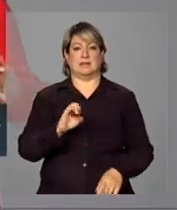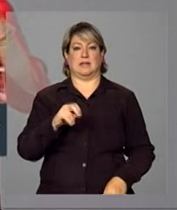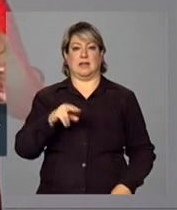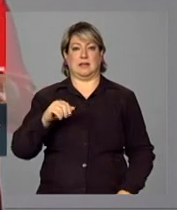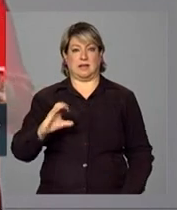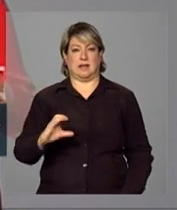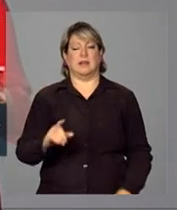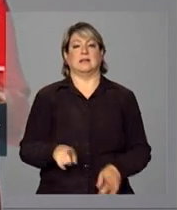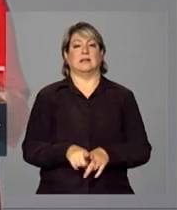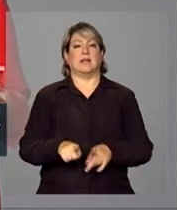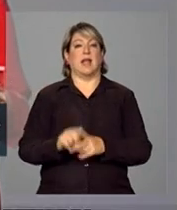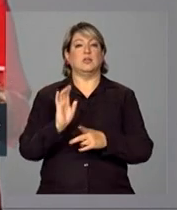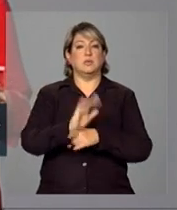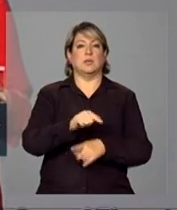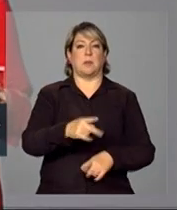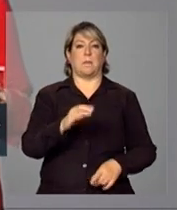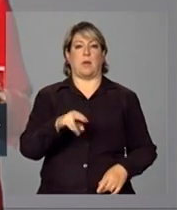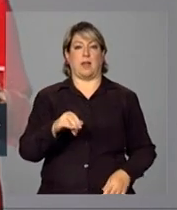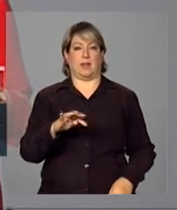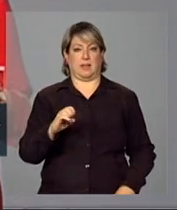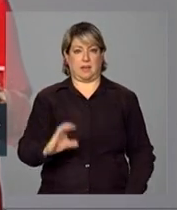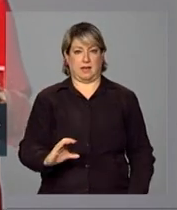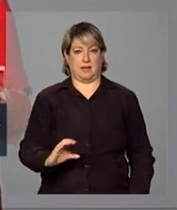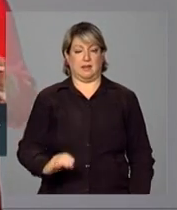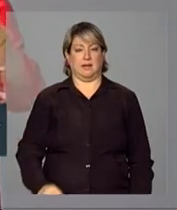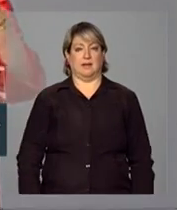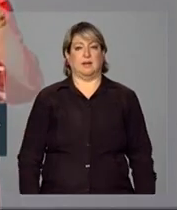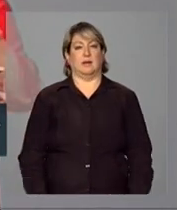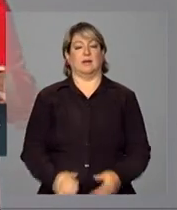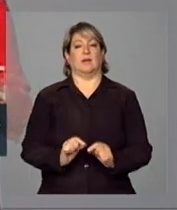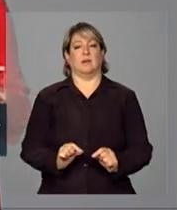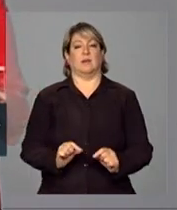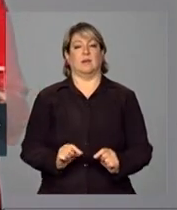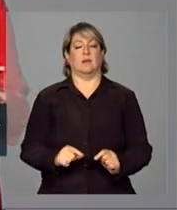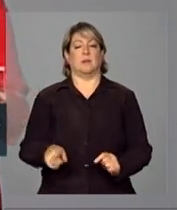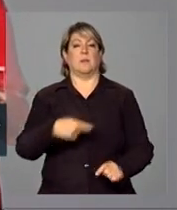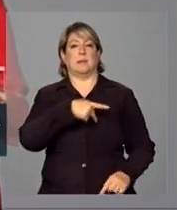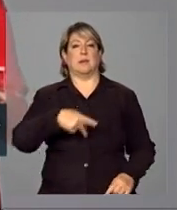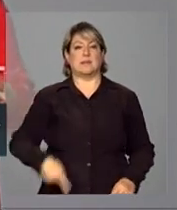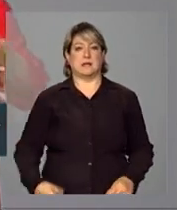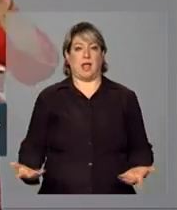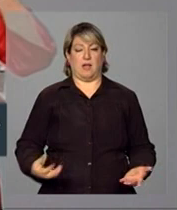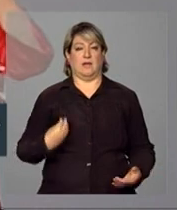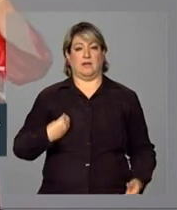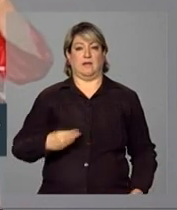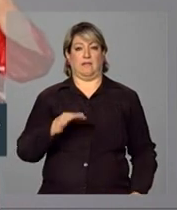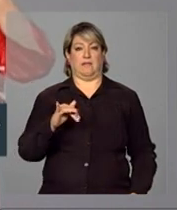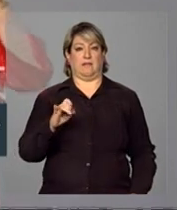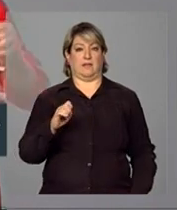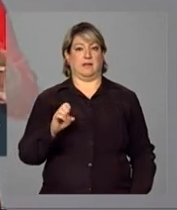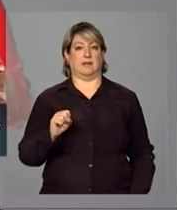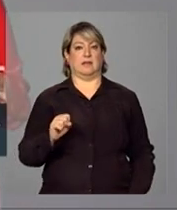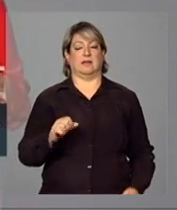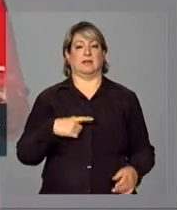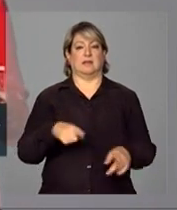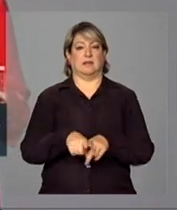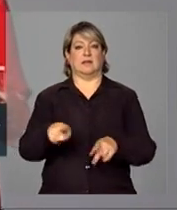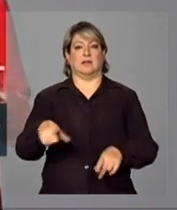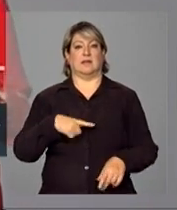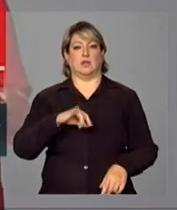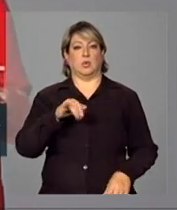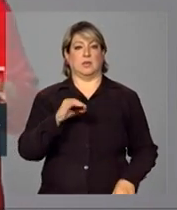Pronatec, cumprimentando o presidente em exercício da FIERG, José Antônio Fernandes